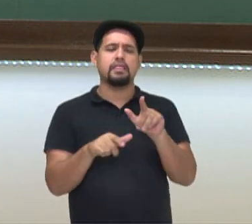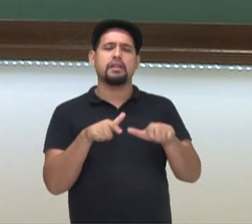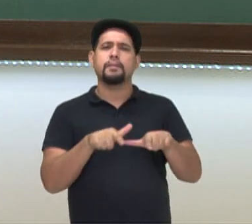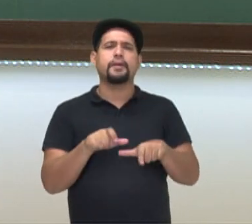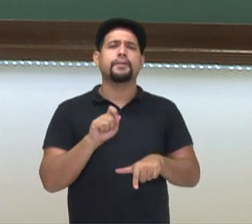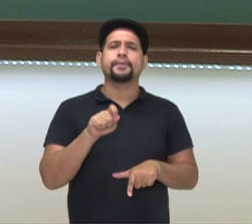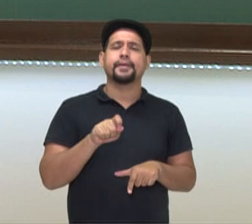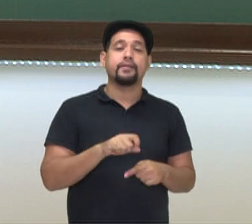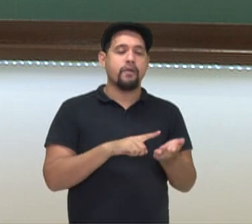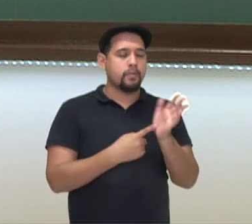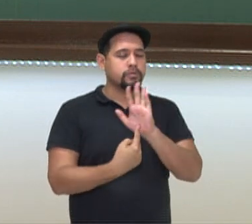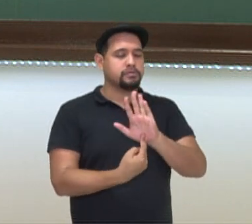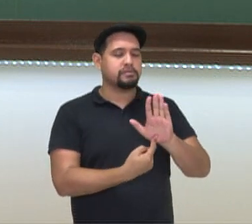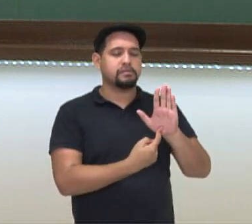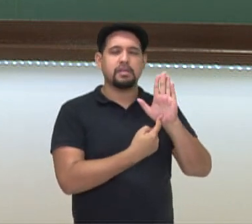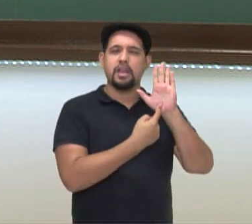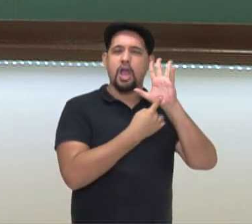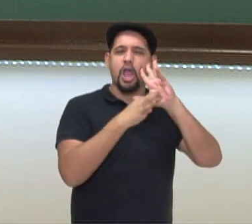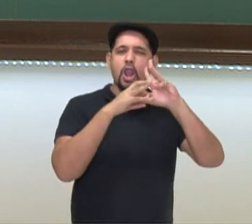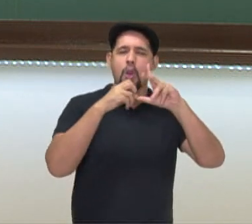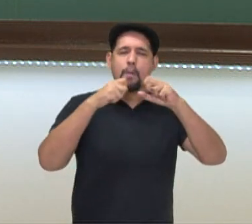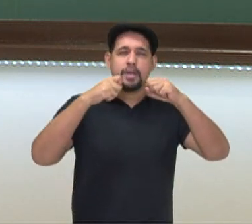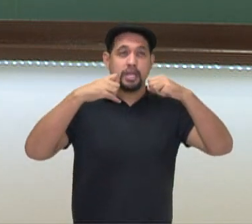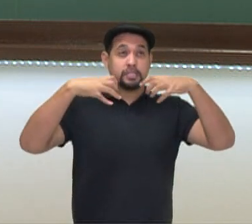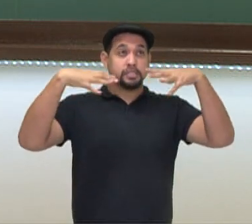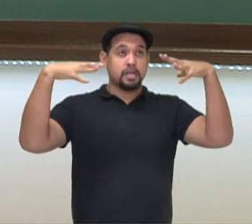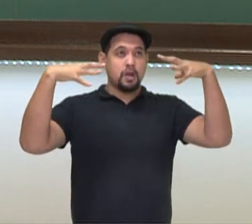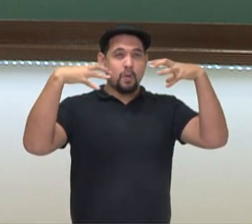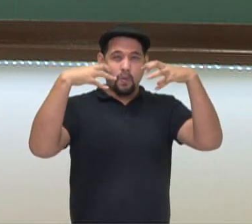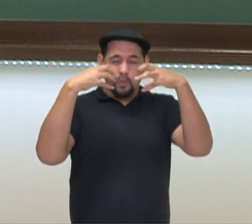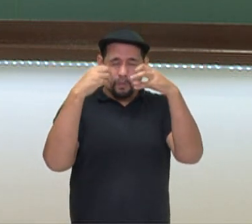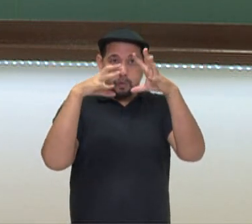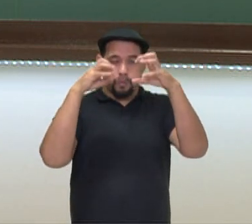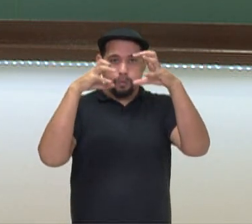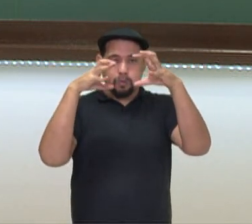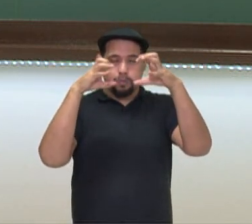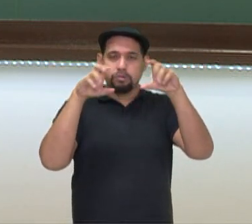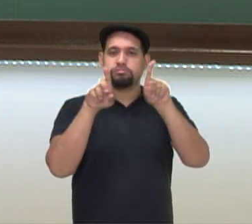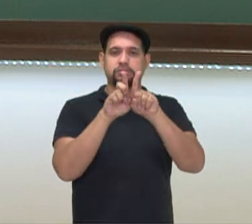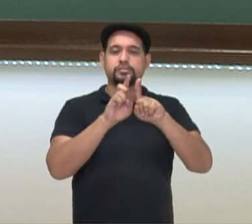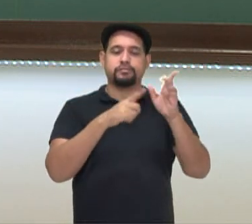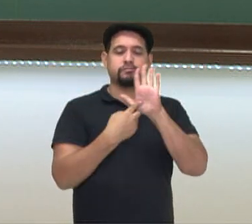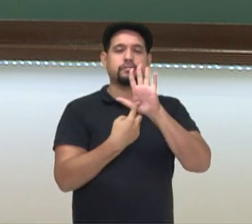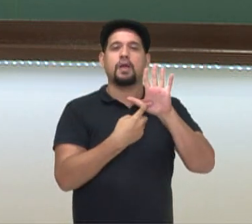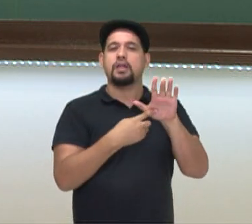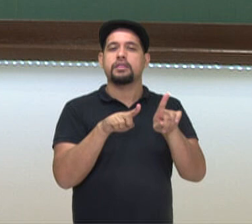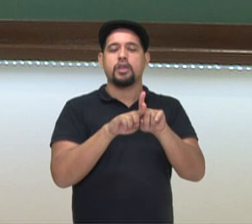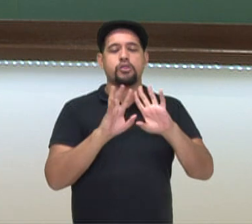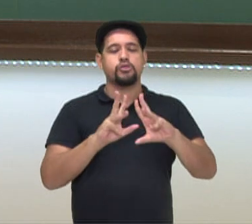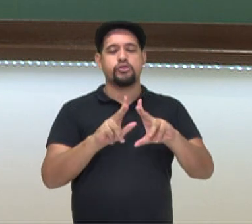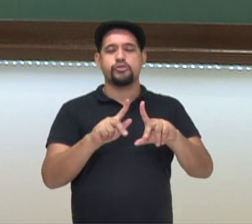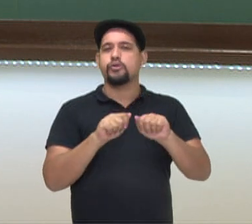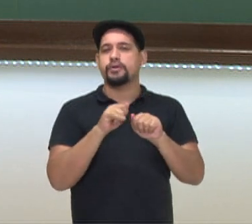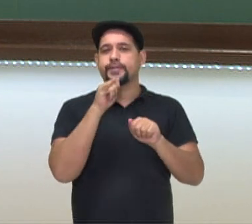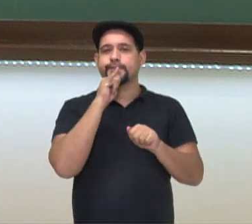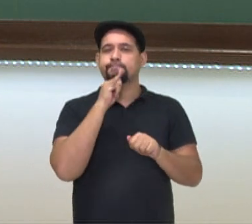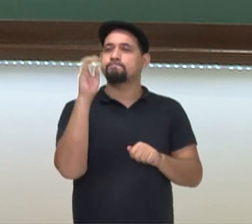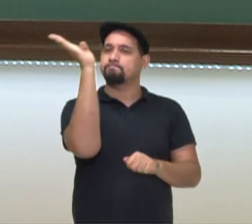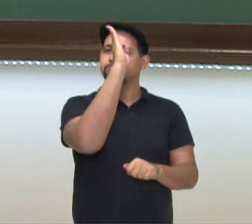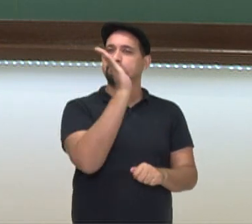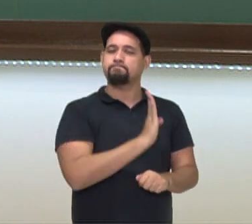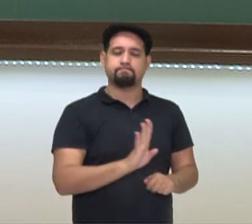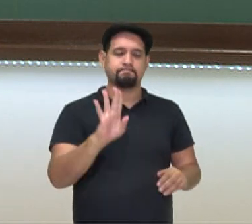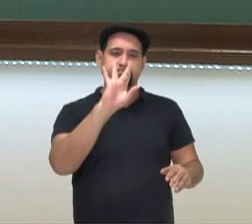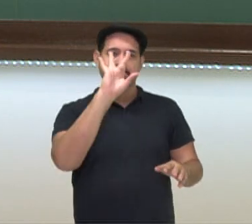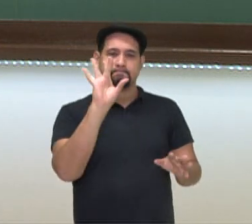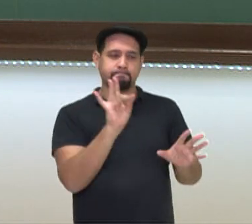trabalhar toda essa questão de iluminação, de efeitos especiais. Nesse espetáculo ela traz toda a questão do Brasil, né? Então ela